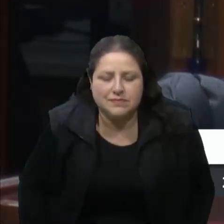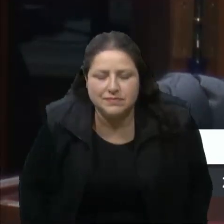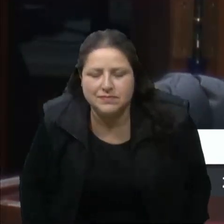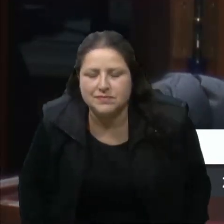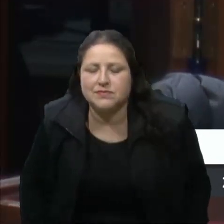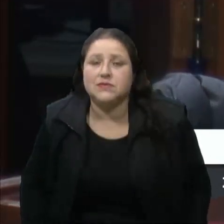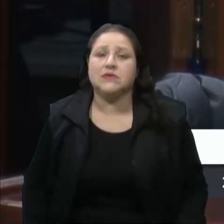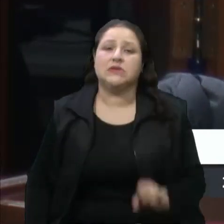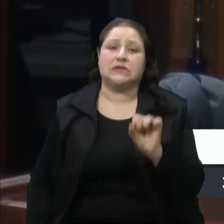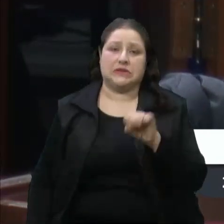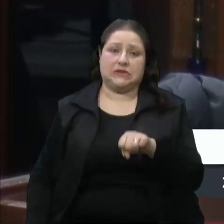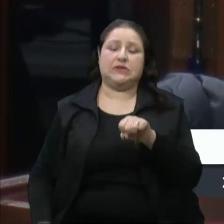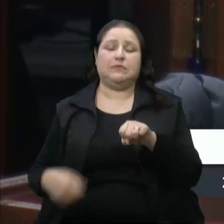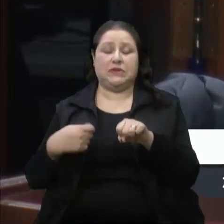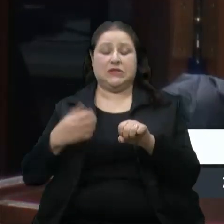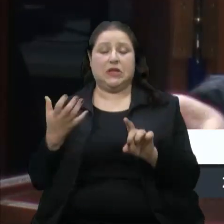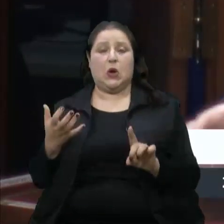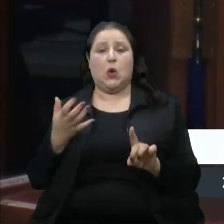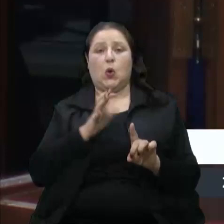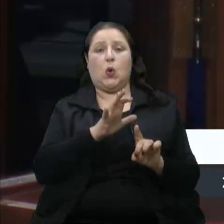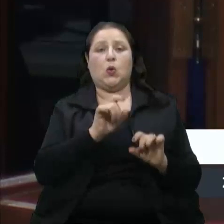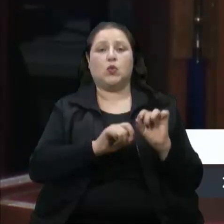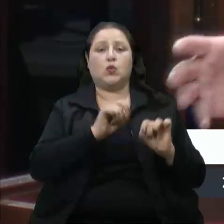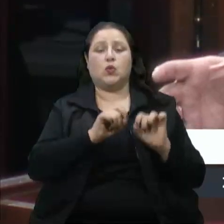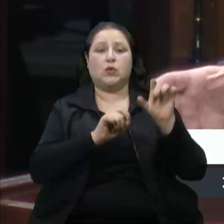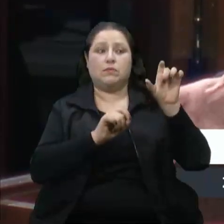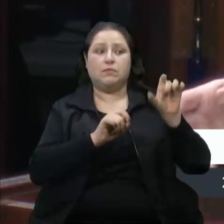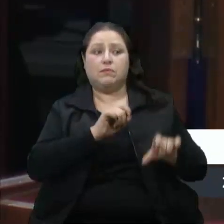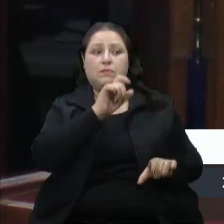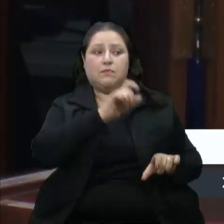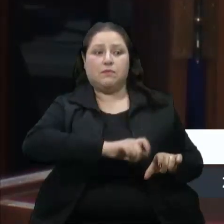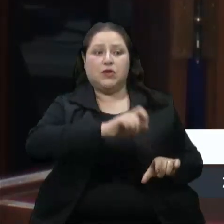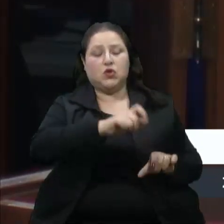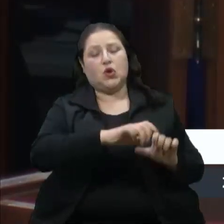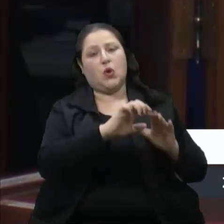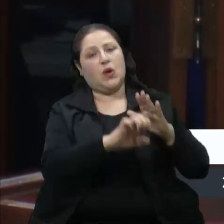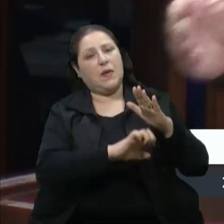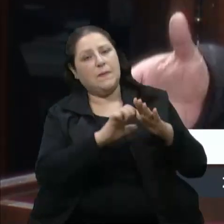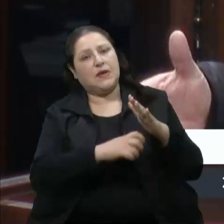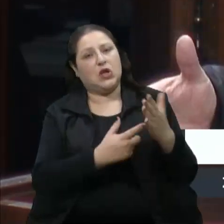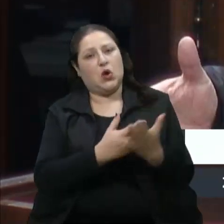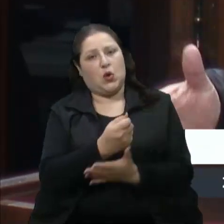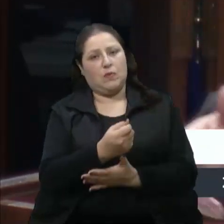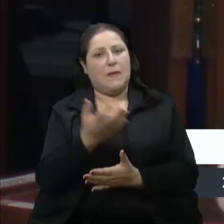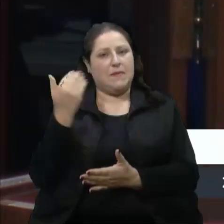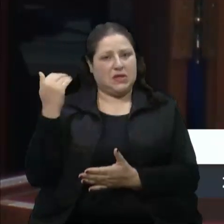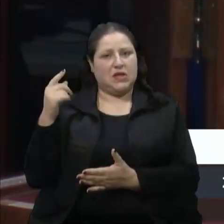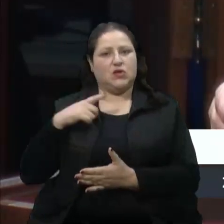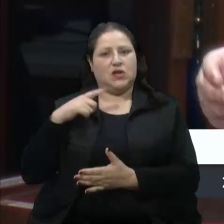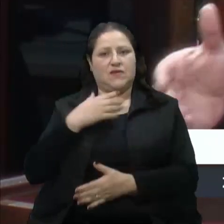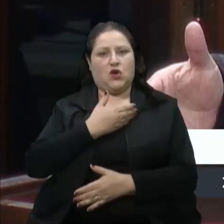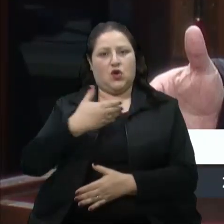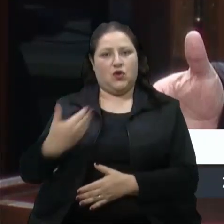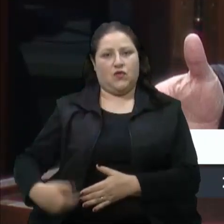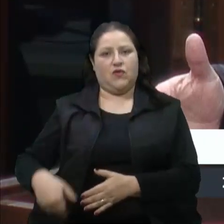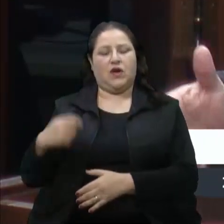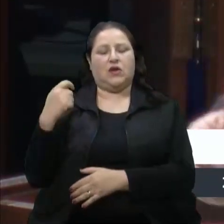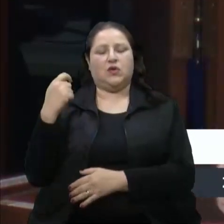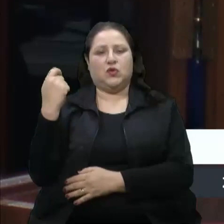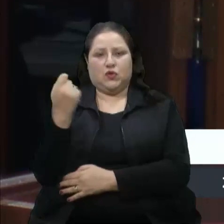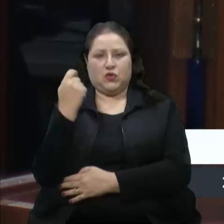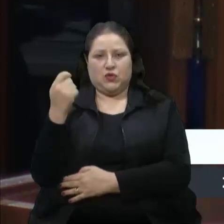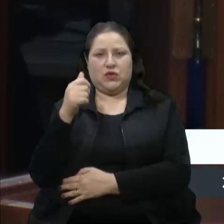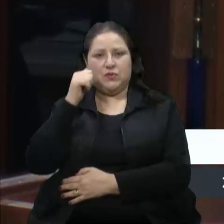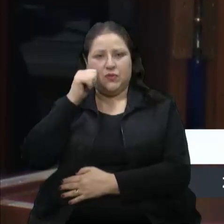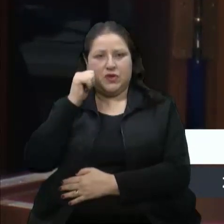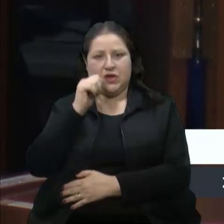porque a gente sabe que nós tivemos um exemplo, algum tempo atrás, no governo do estado, até a governadora era Ieda Cruz,